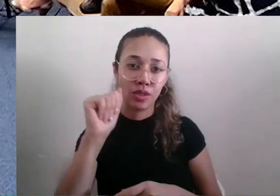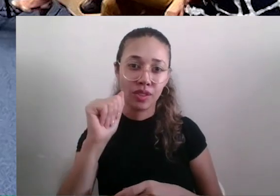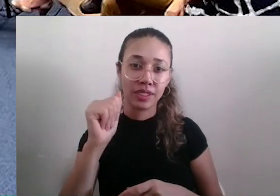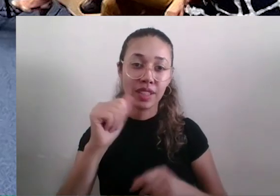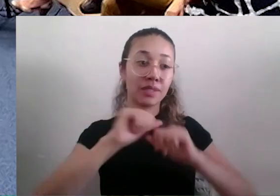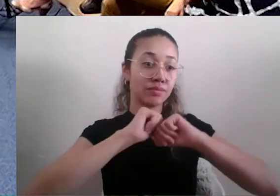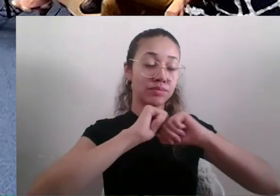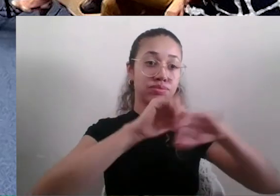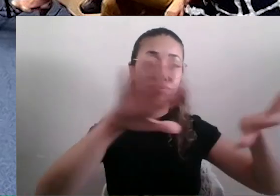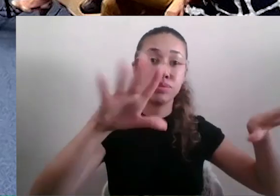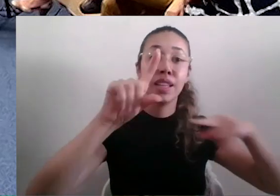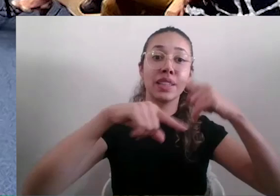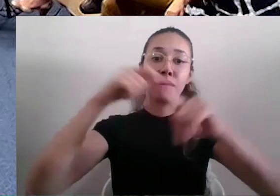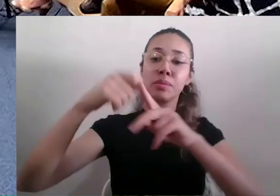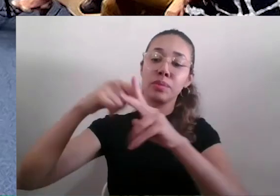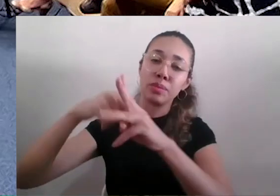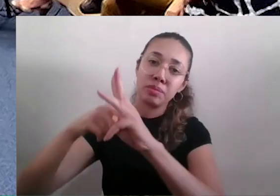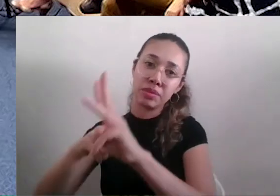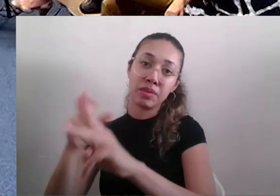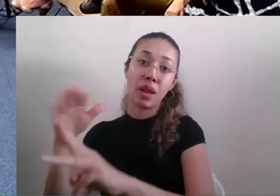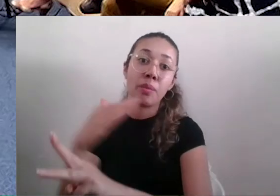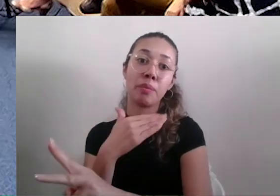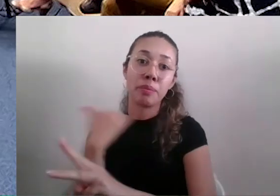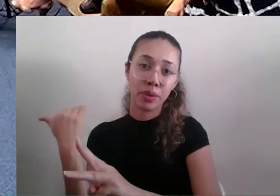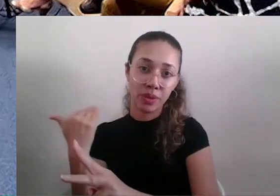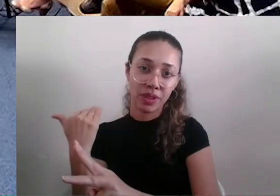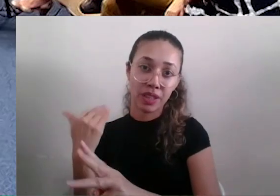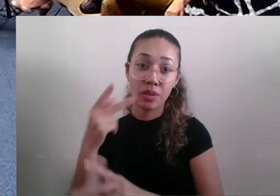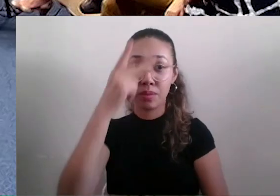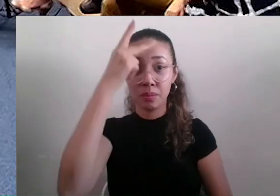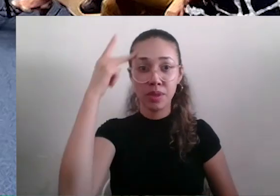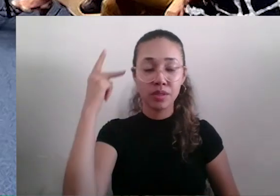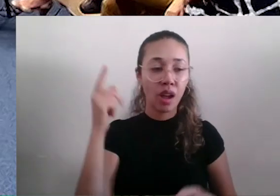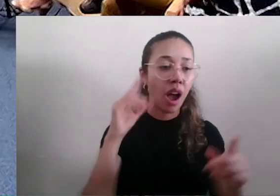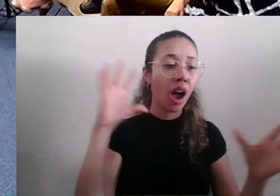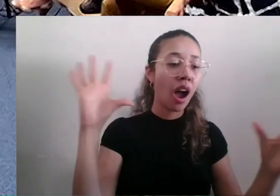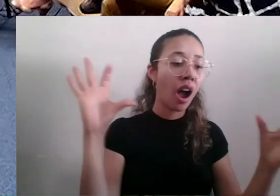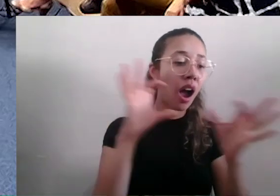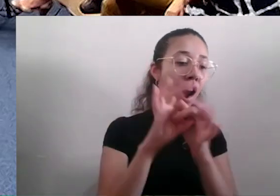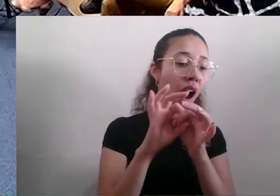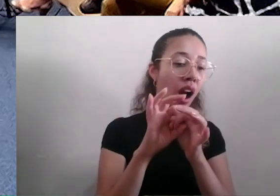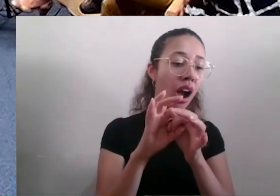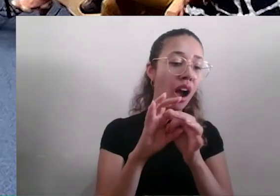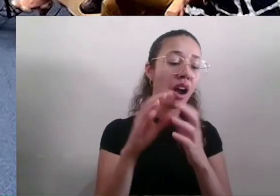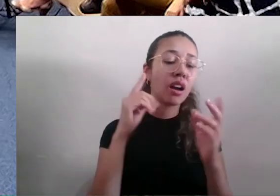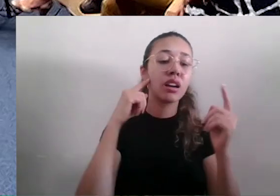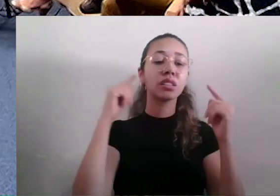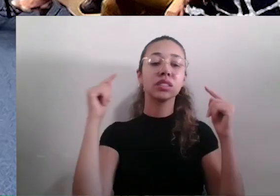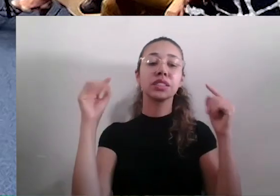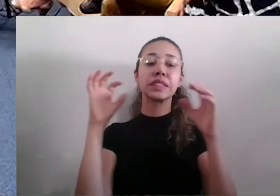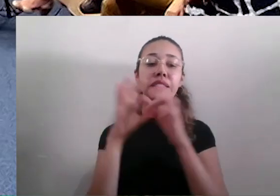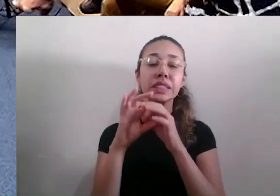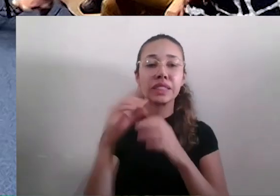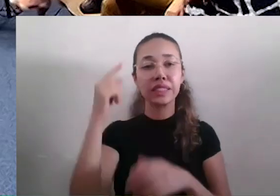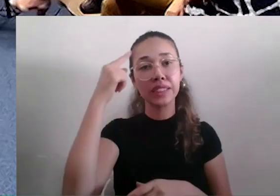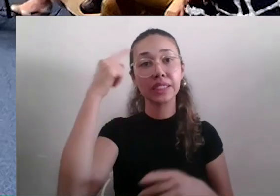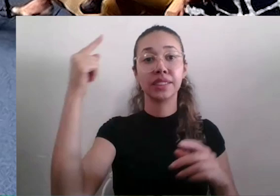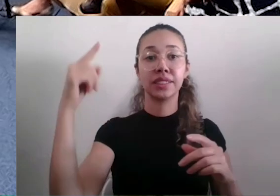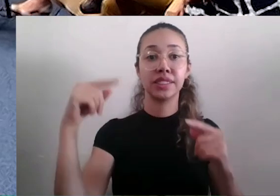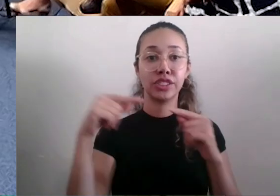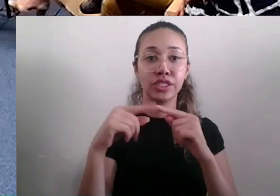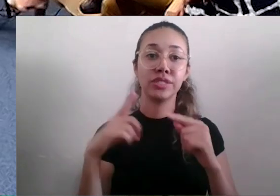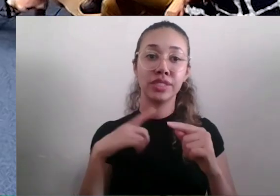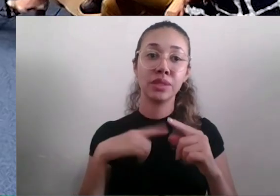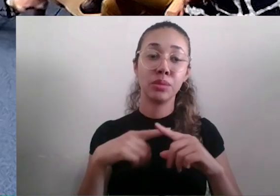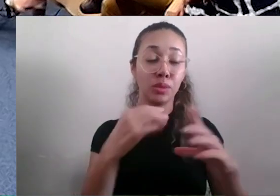dois TR meses depois mais ou menos as pessoas ligaram imediatamente uma coisa a outra então a gente começou realmente a receber mensagens nas redes sociais e no e-mail